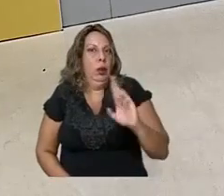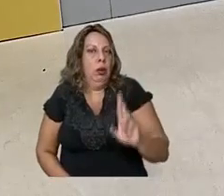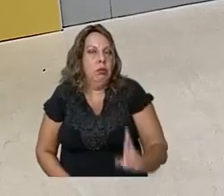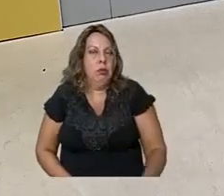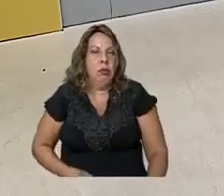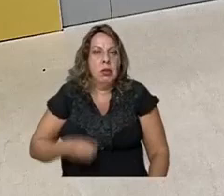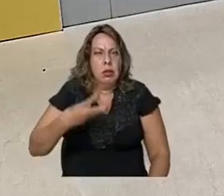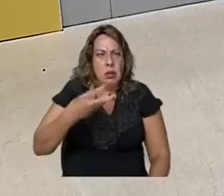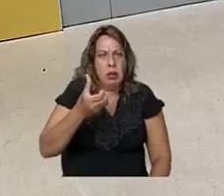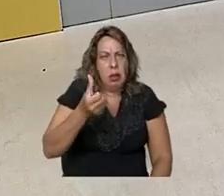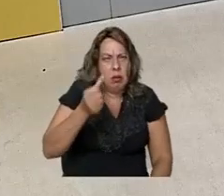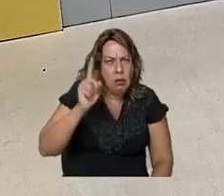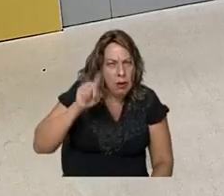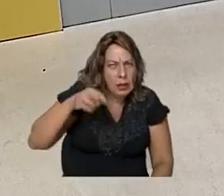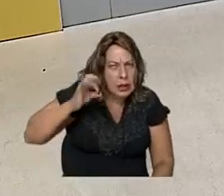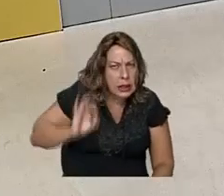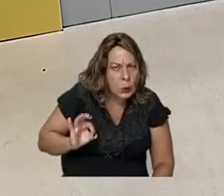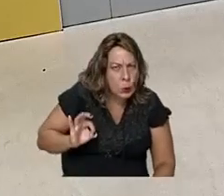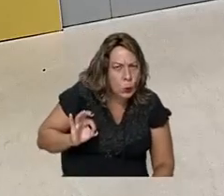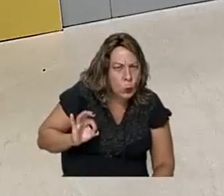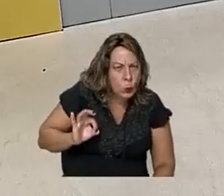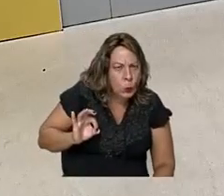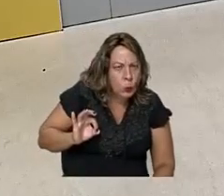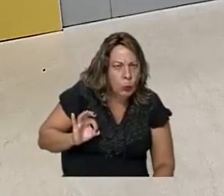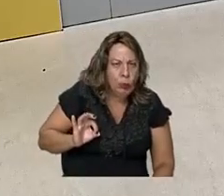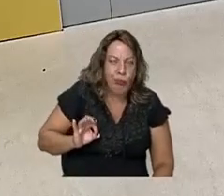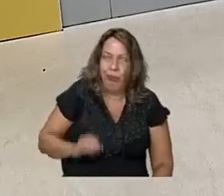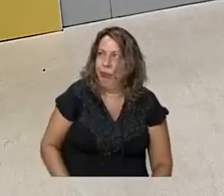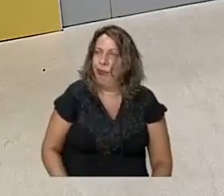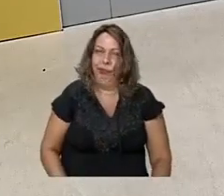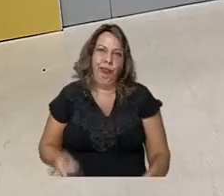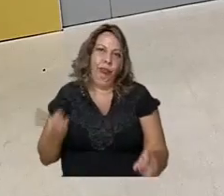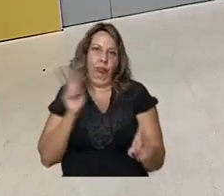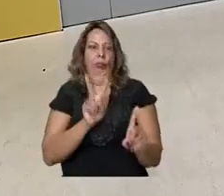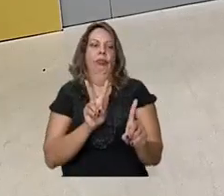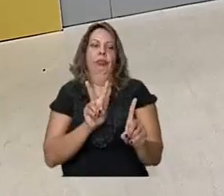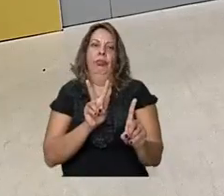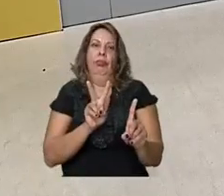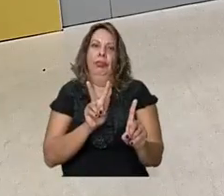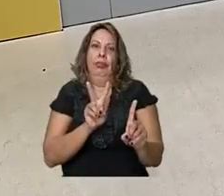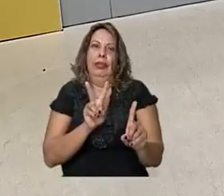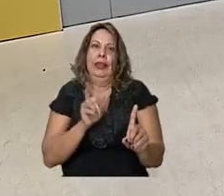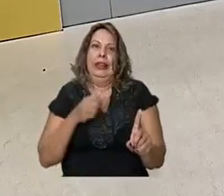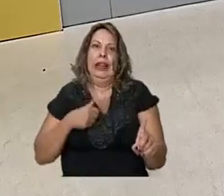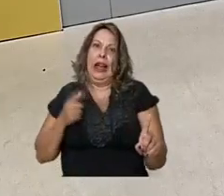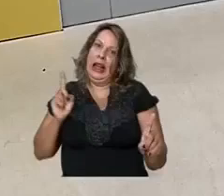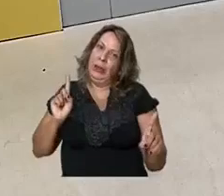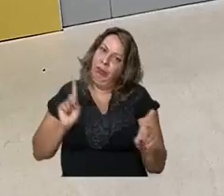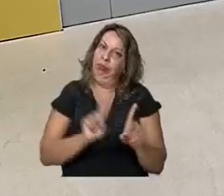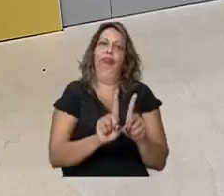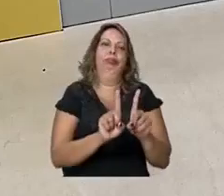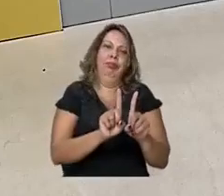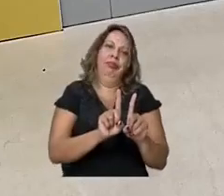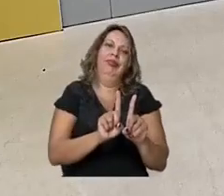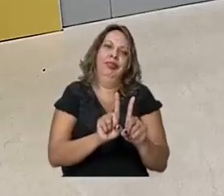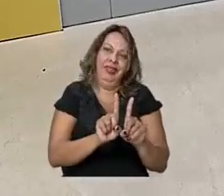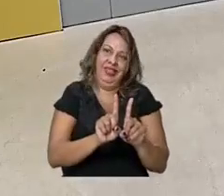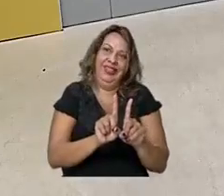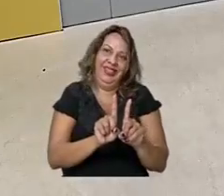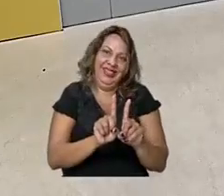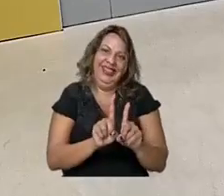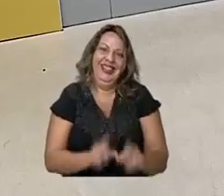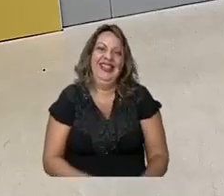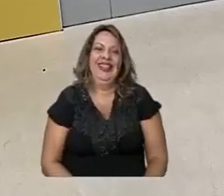Jaque. 36 saiu. Encostou alguém agora. Que isso, gente? Olha